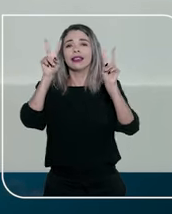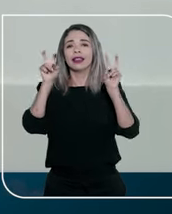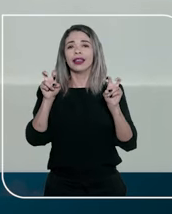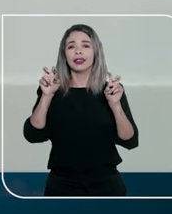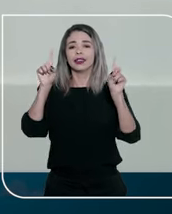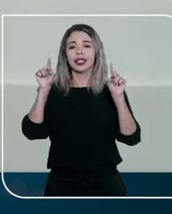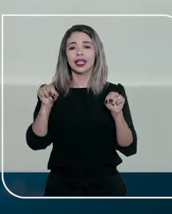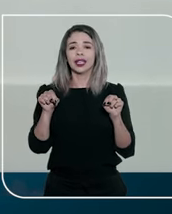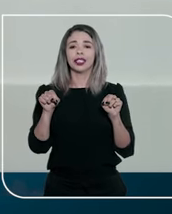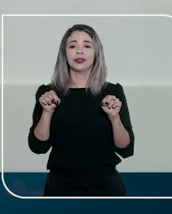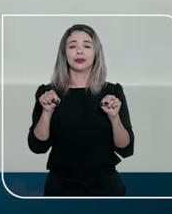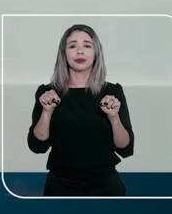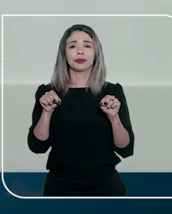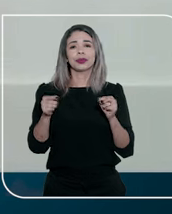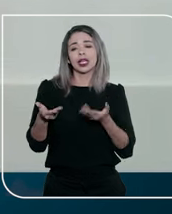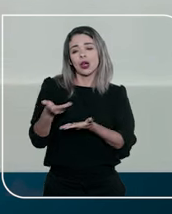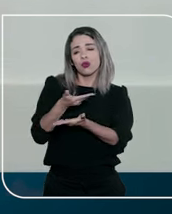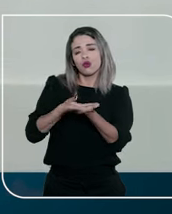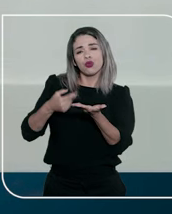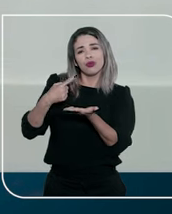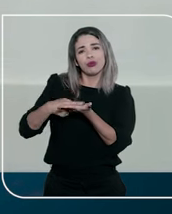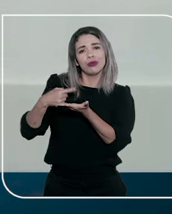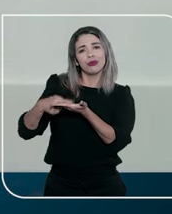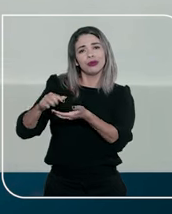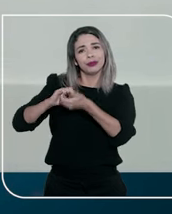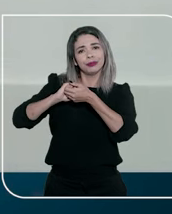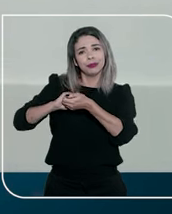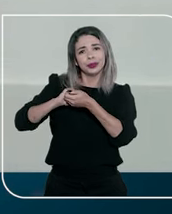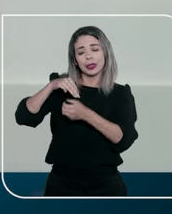a questão da mediação, né?